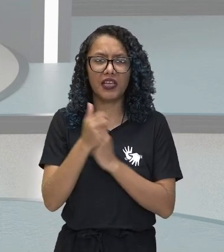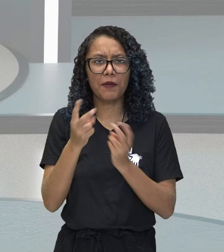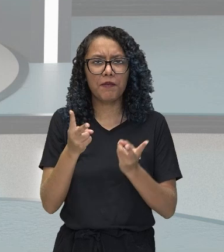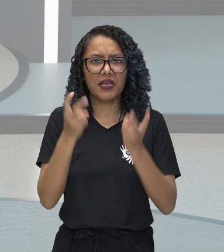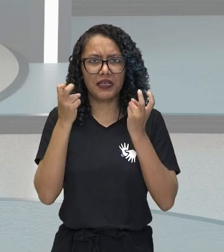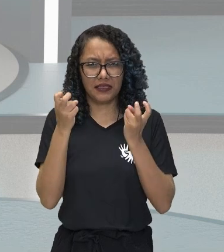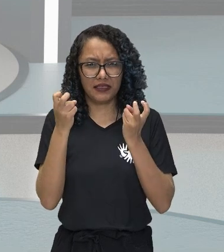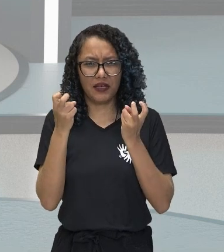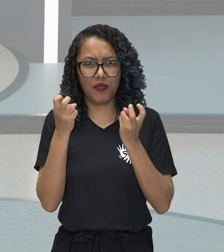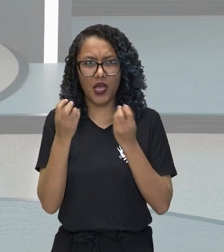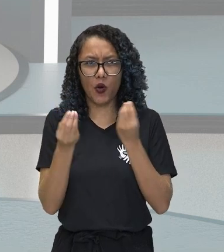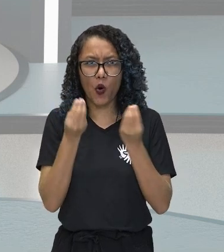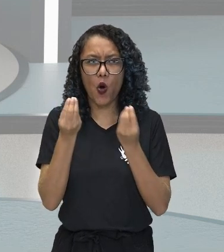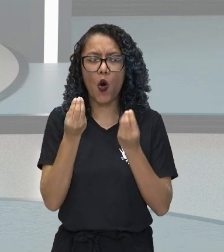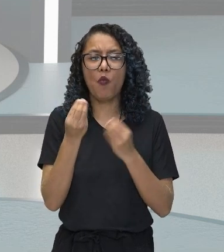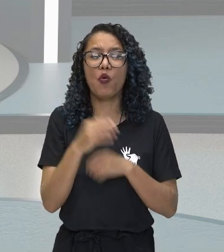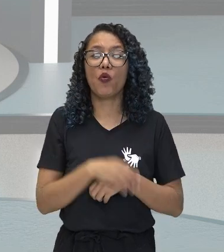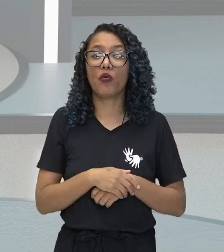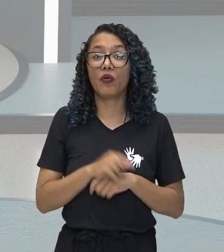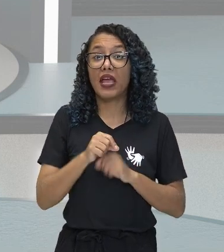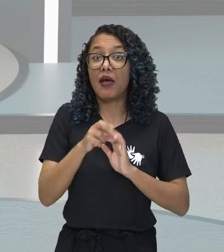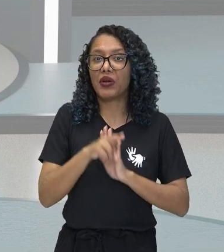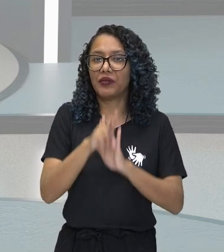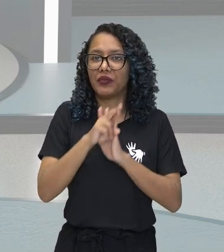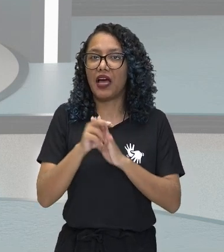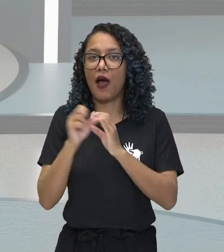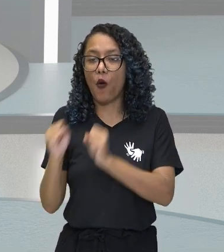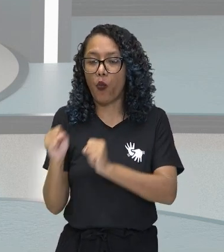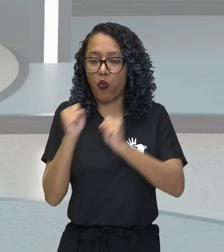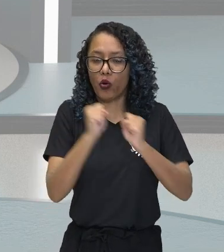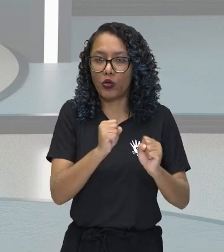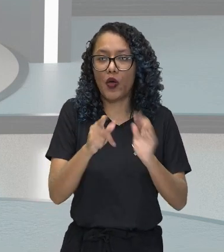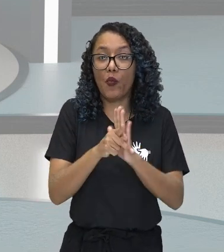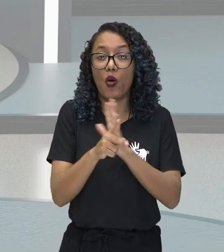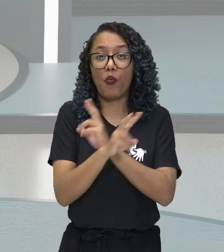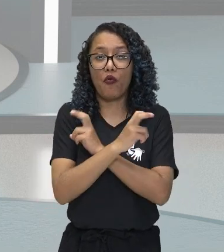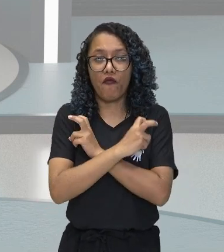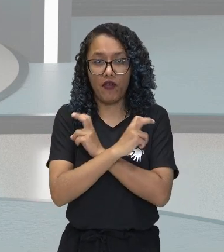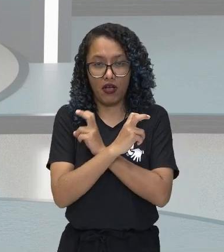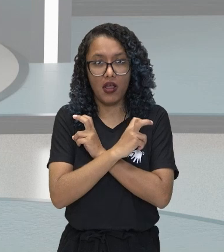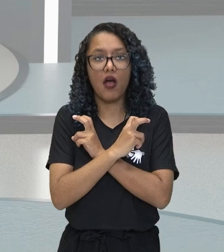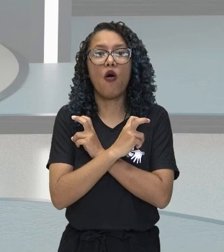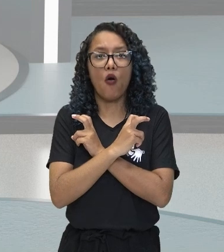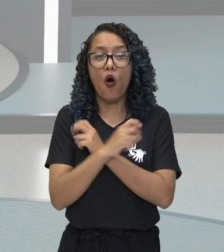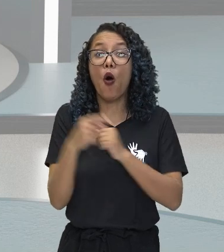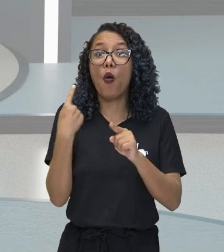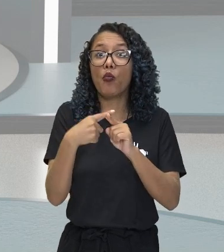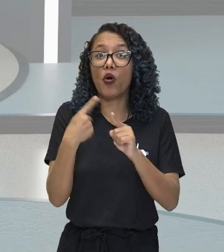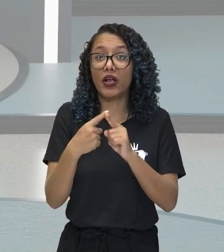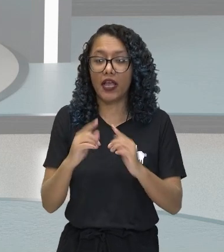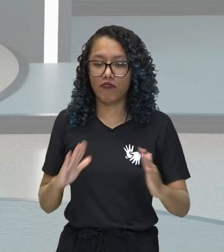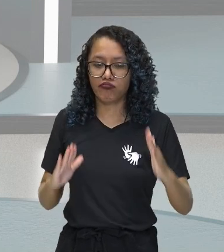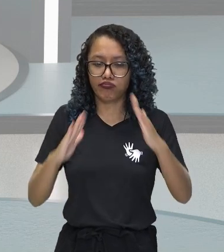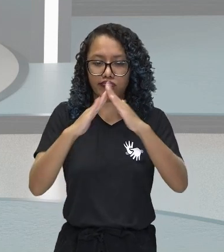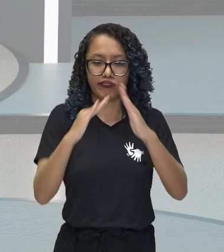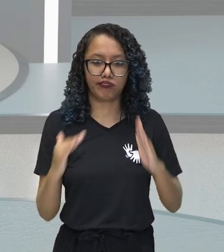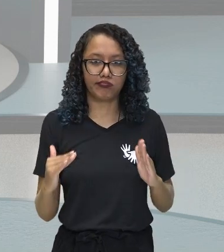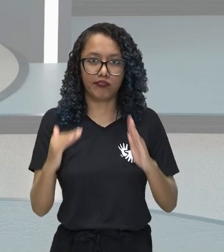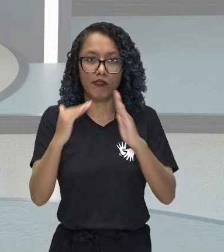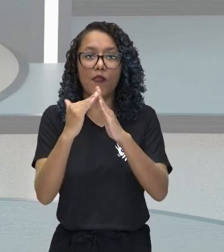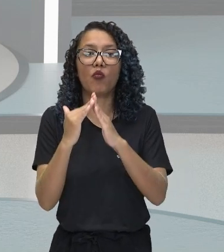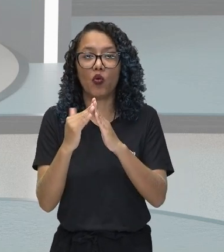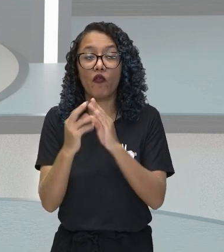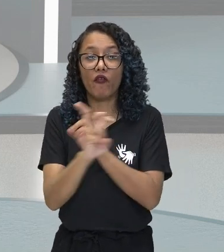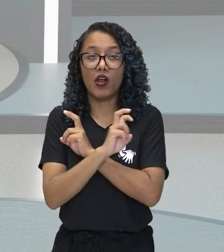presença, da força do faraó era tão imponente que a gente vê até no tamanho aí das pirâmides. Então a gente tem esse elemento muito